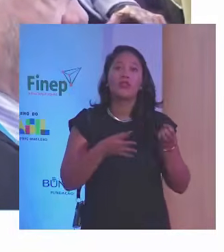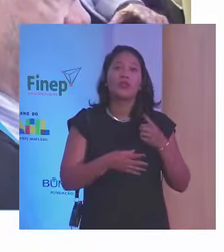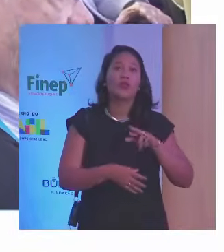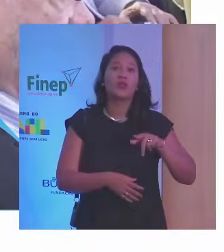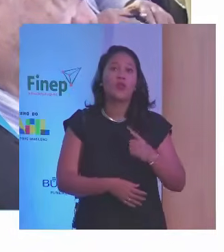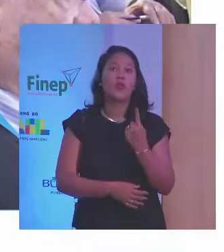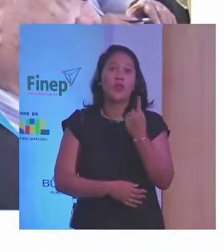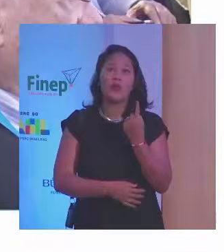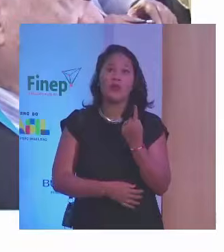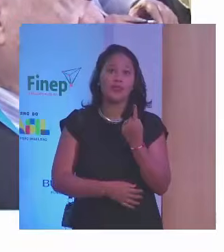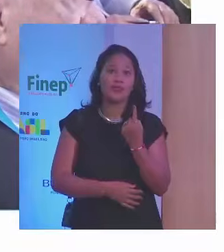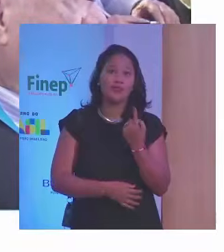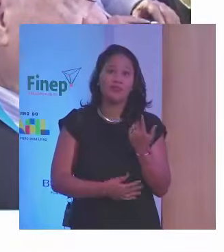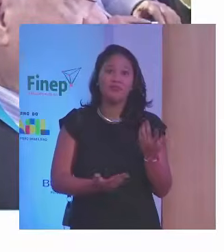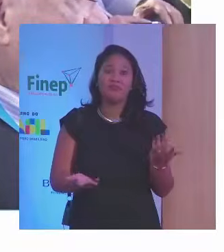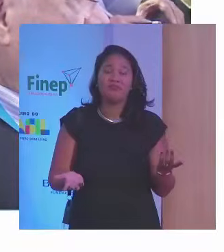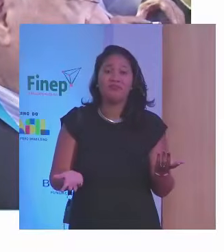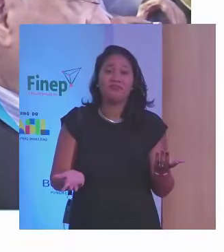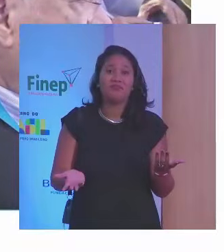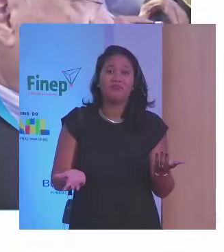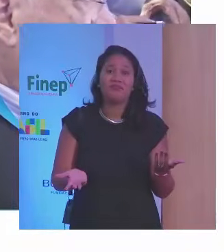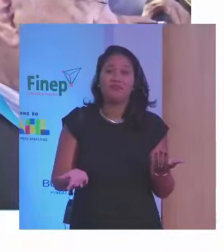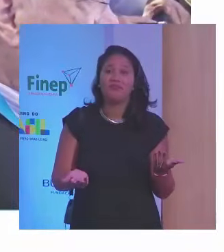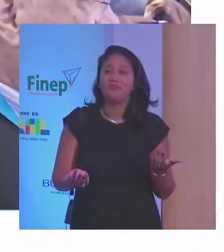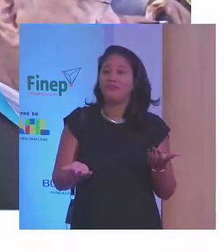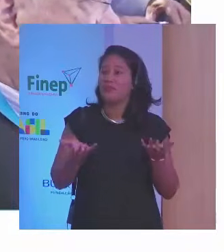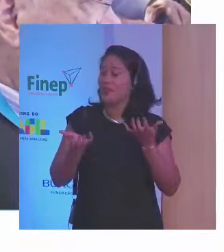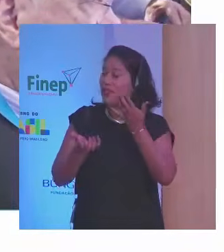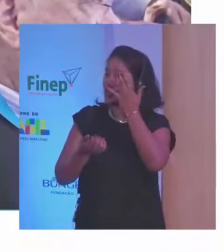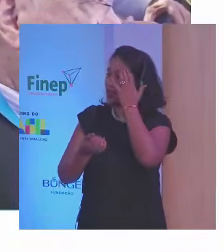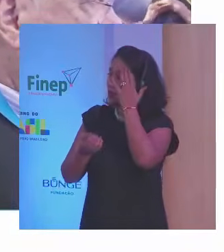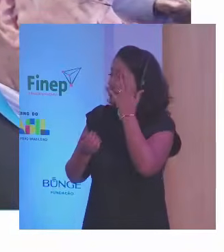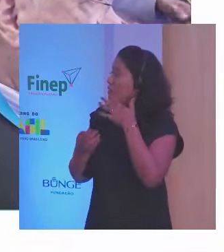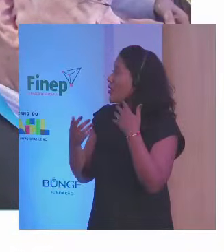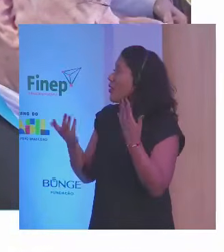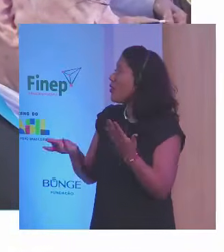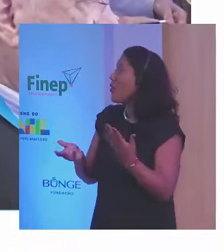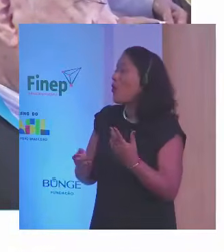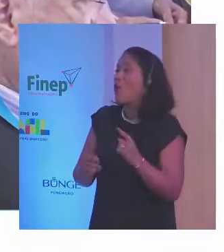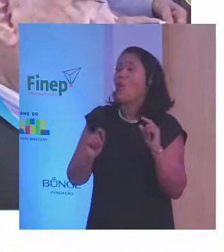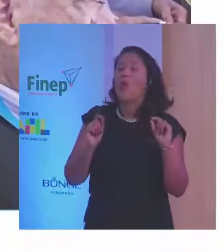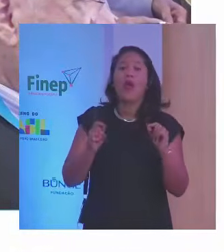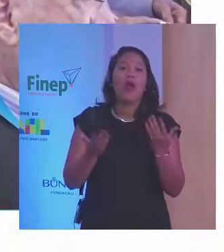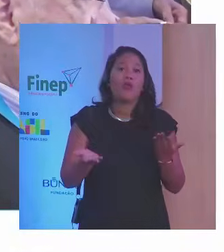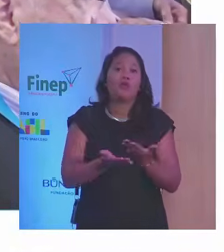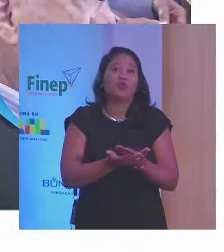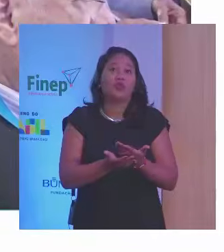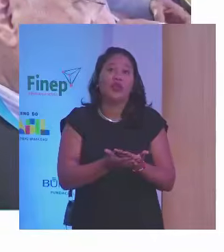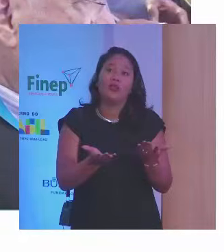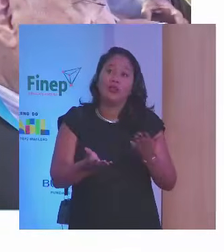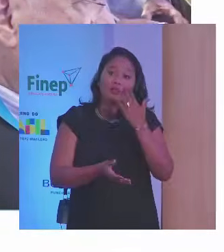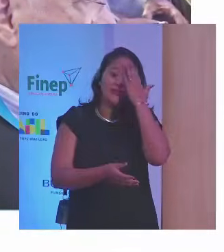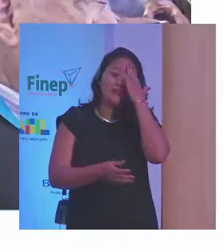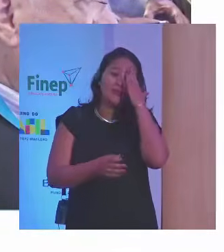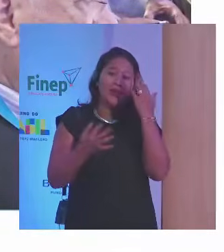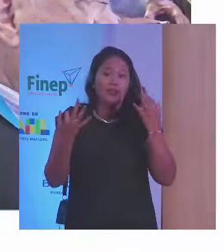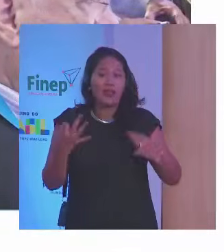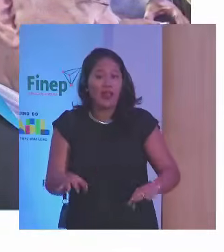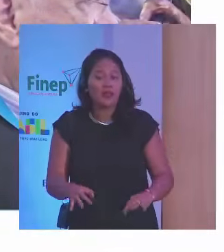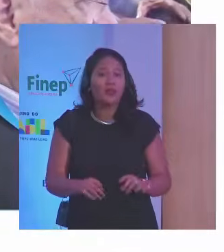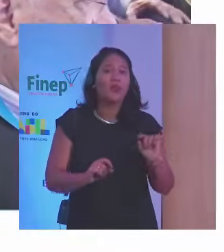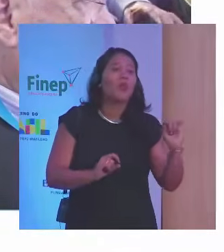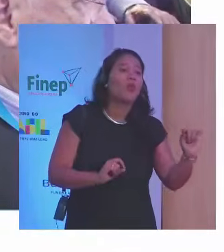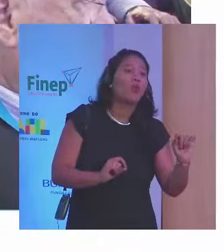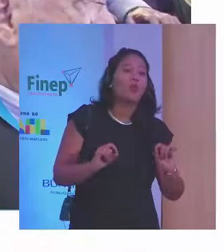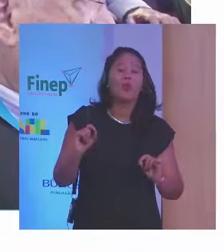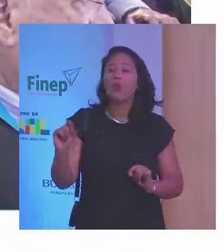né? Então, eu queria saber isso aí, né? Porque agora que eu estou estudando, eu quero pelo menos saber o certo. Afinal, por